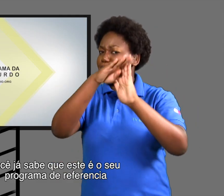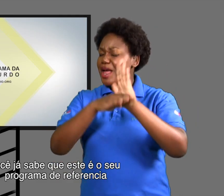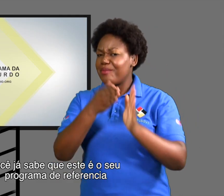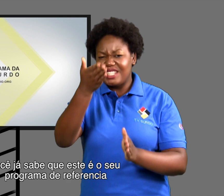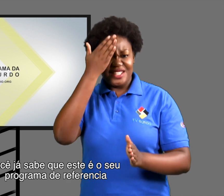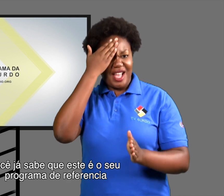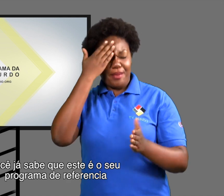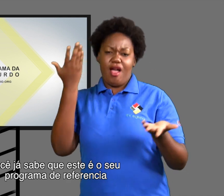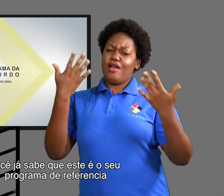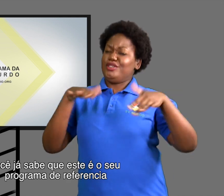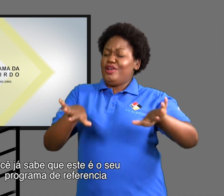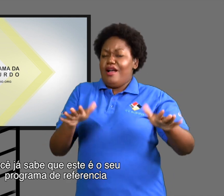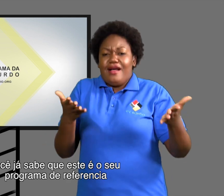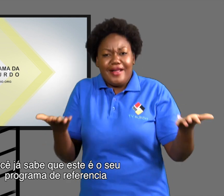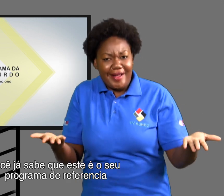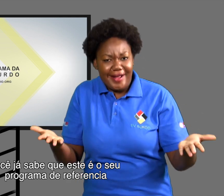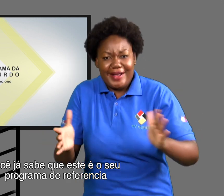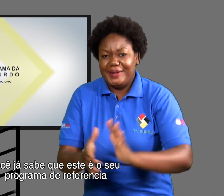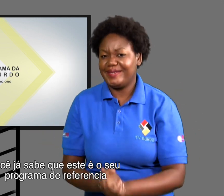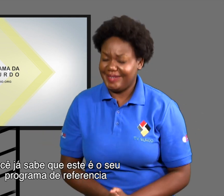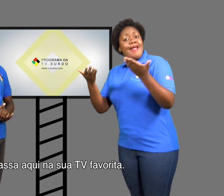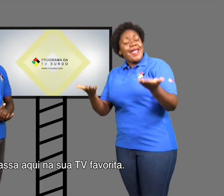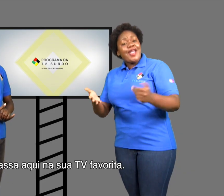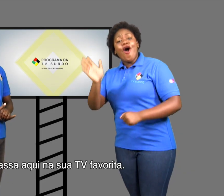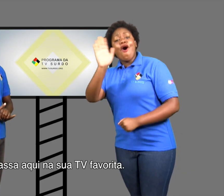é o programa de referência?